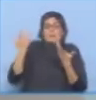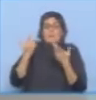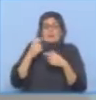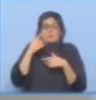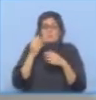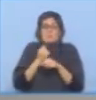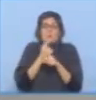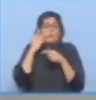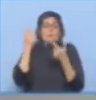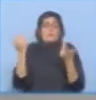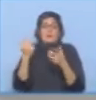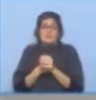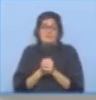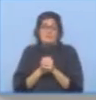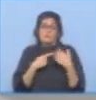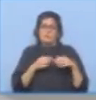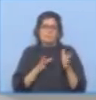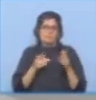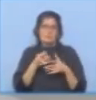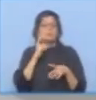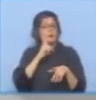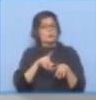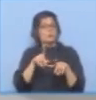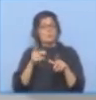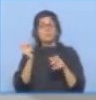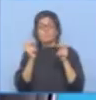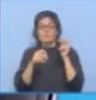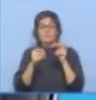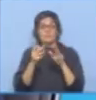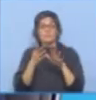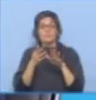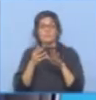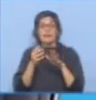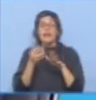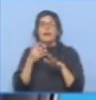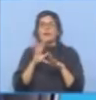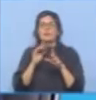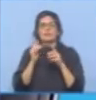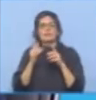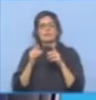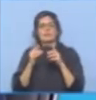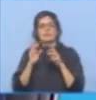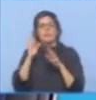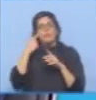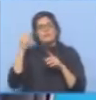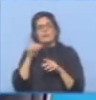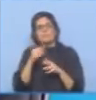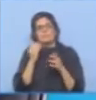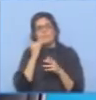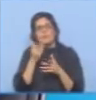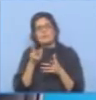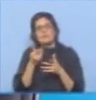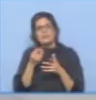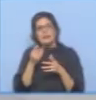fundo, acontece, têm sido sempre fantásticas, mas em todas elas também há sempre um certo desafio e às vezes há coisas que custam, não é? É preciso essa